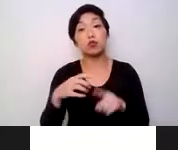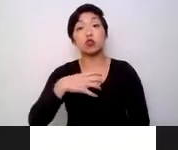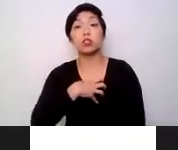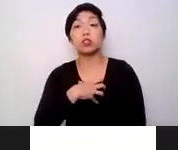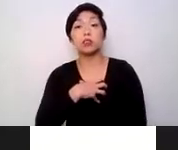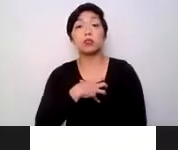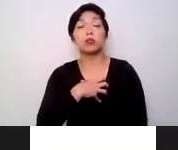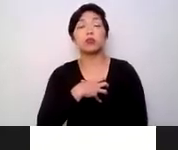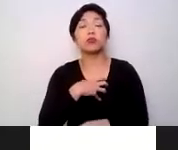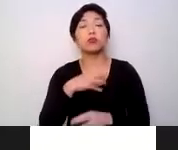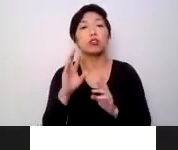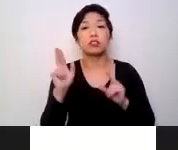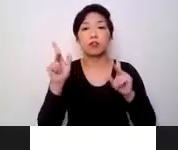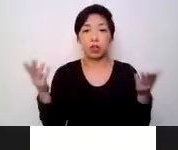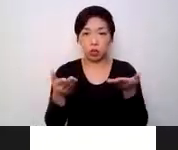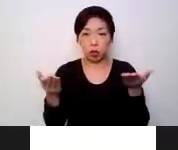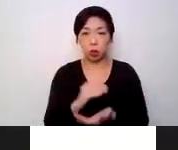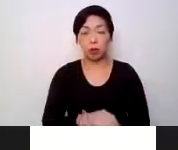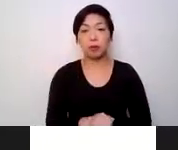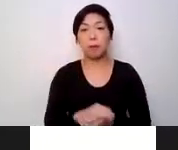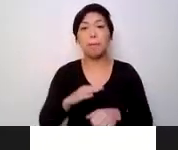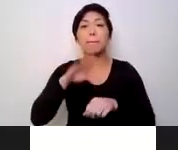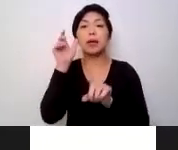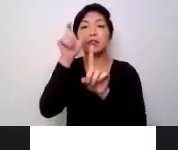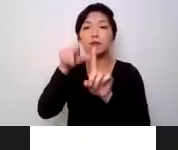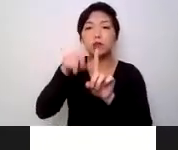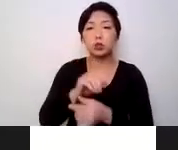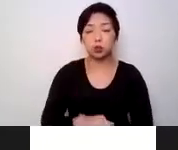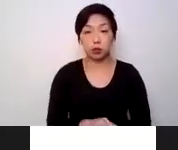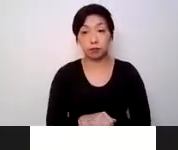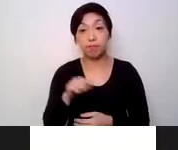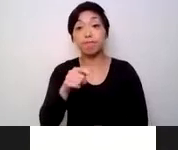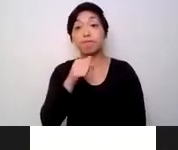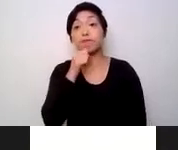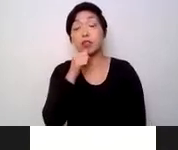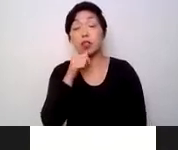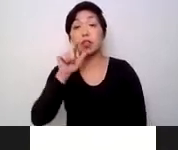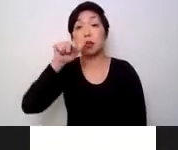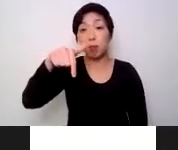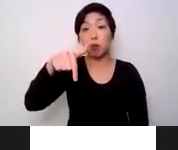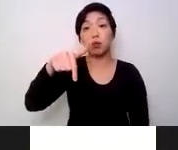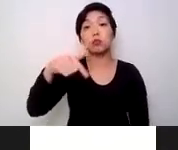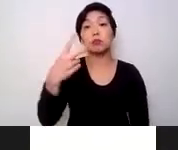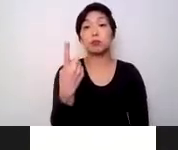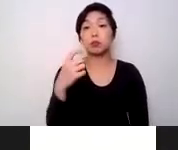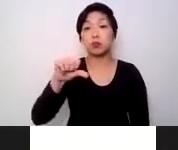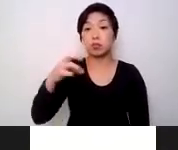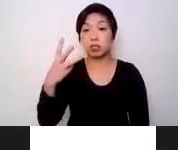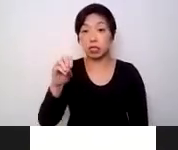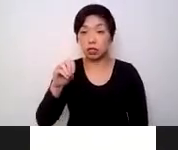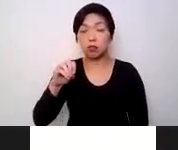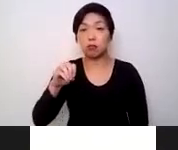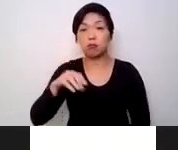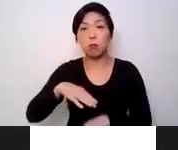mais figurativa e isso ainda é mais proeminente após a década de 1930 onde as